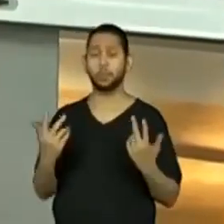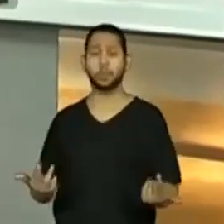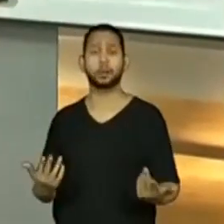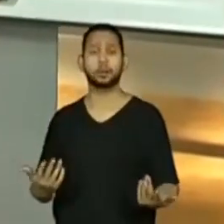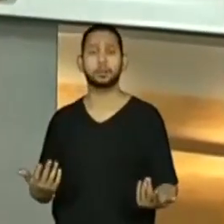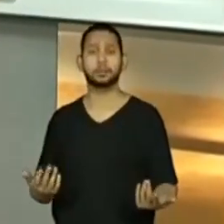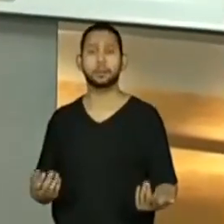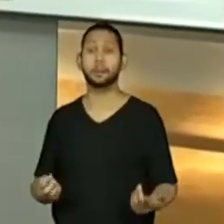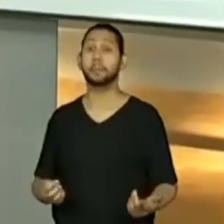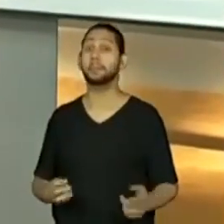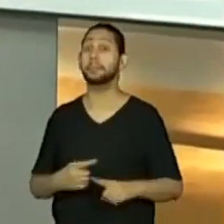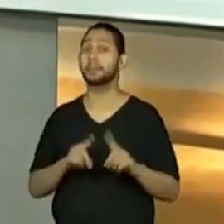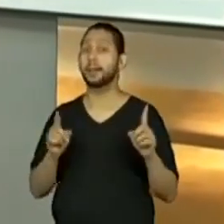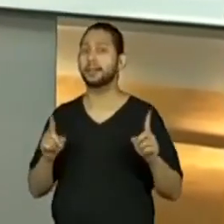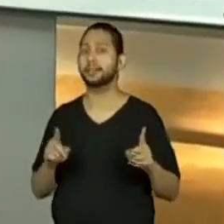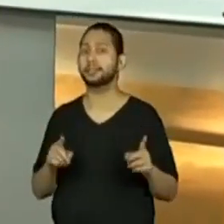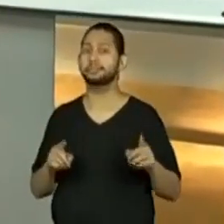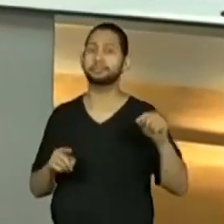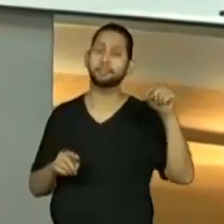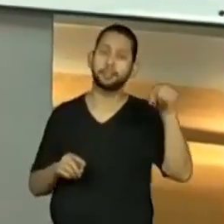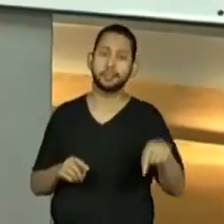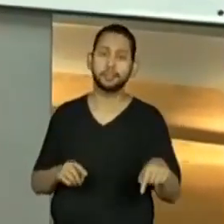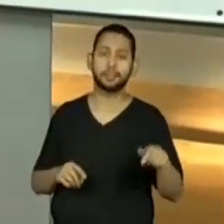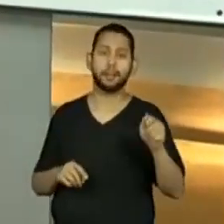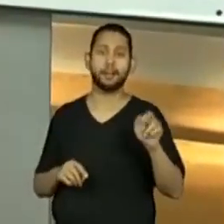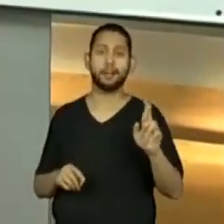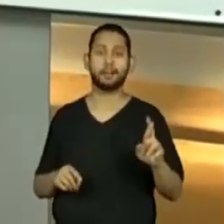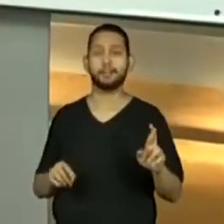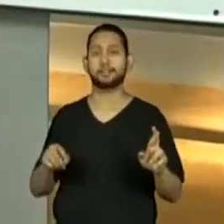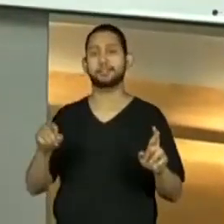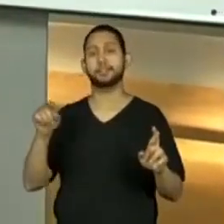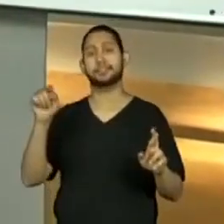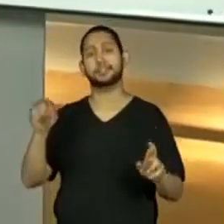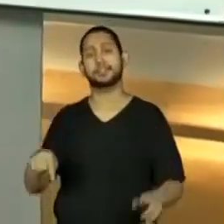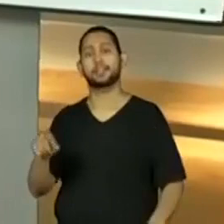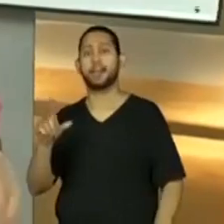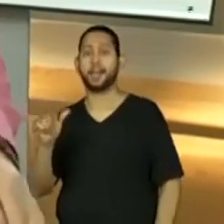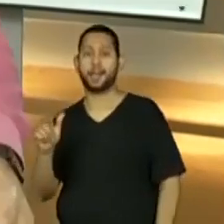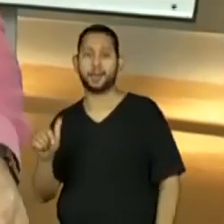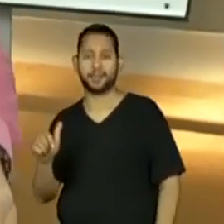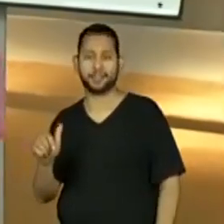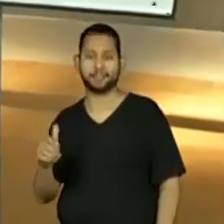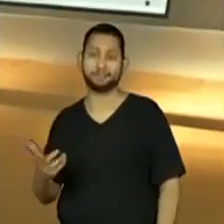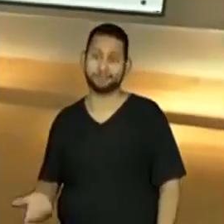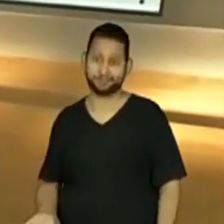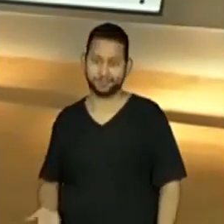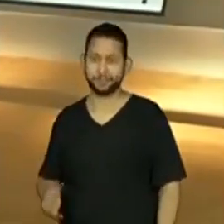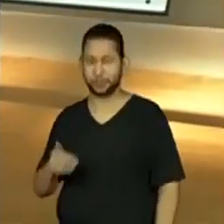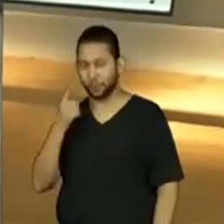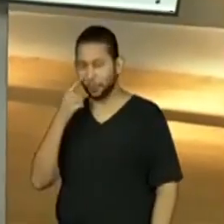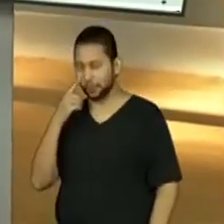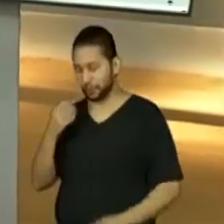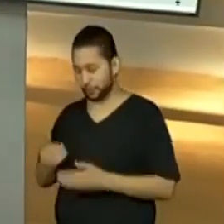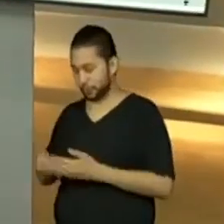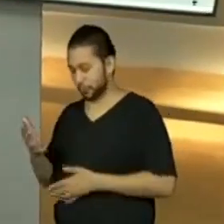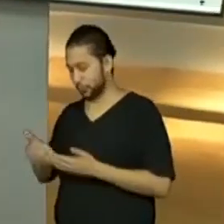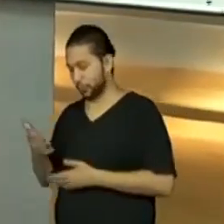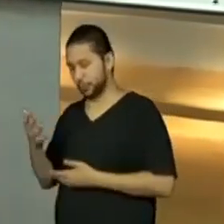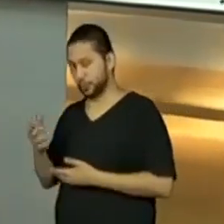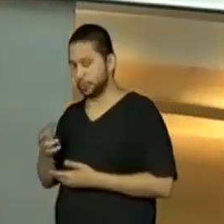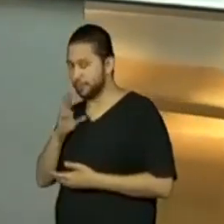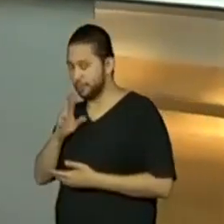vidro. Porém, nós temos um com ar e outro com água. Então, vamos lá ver a